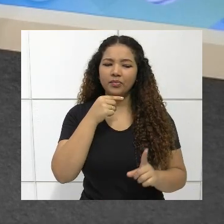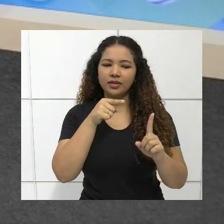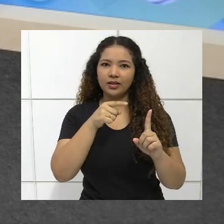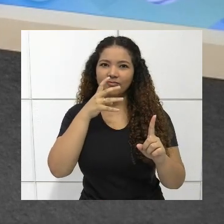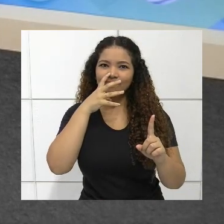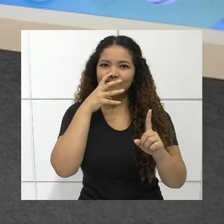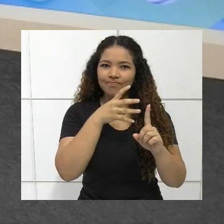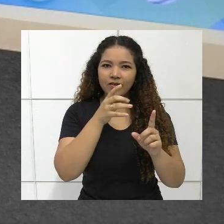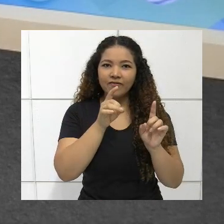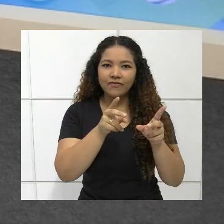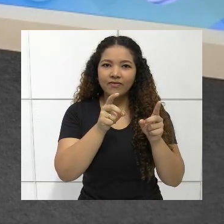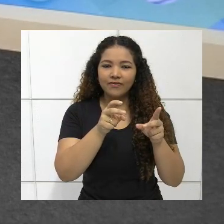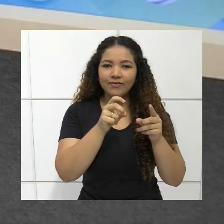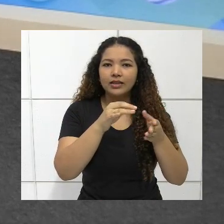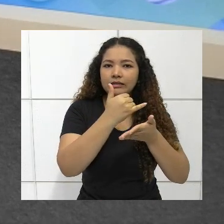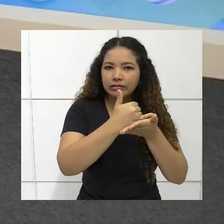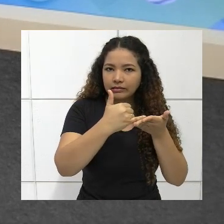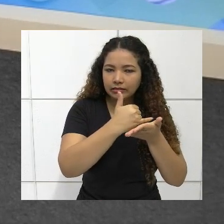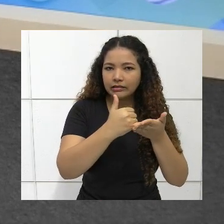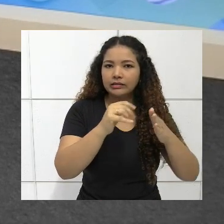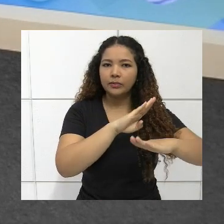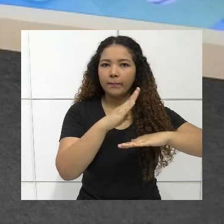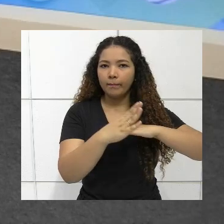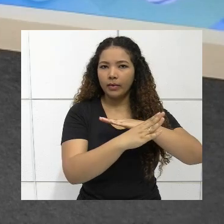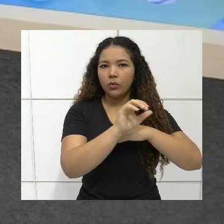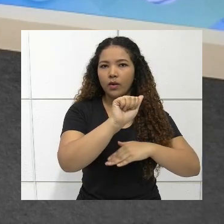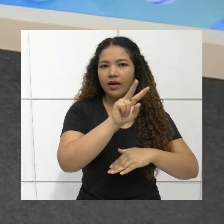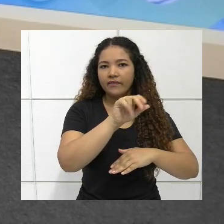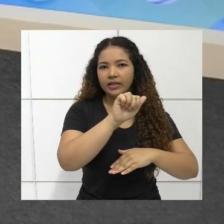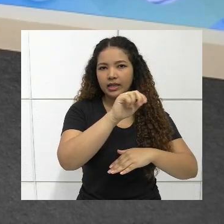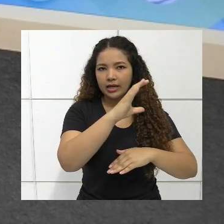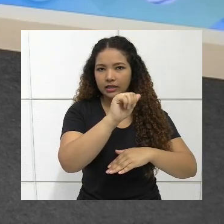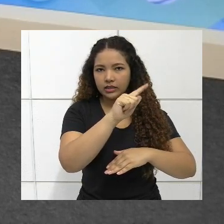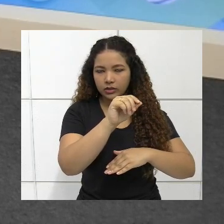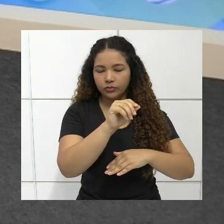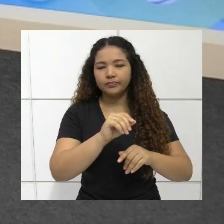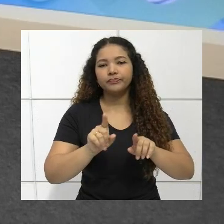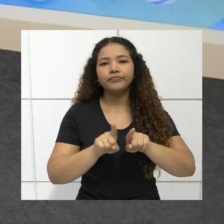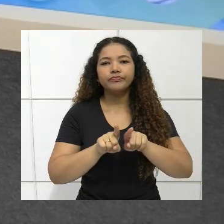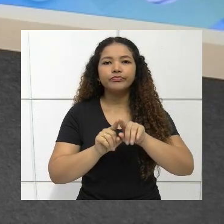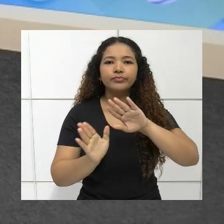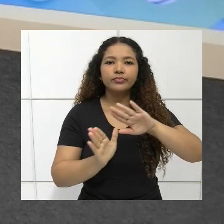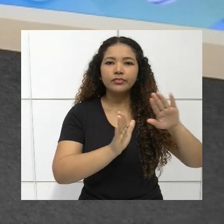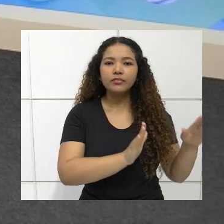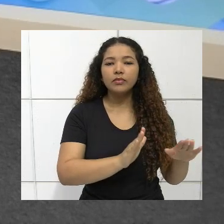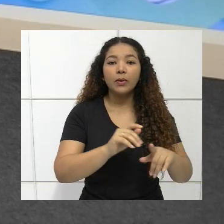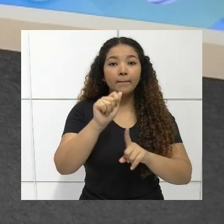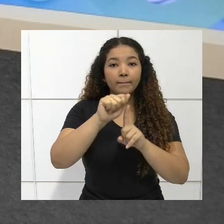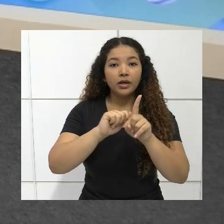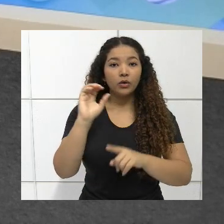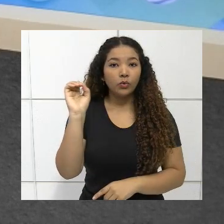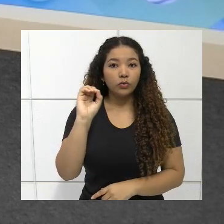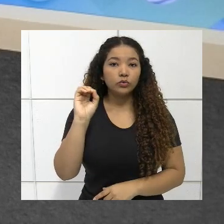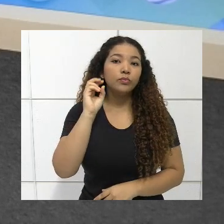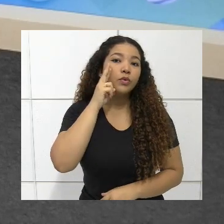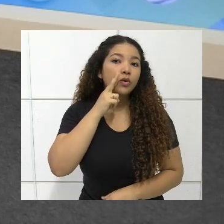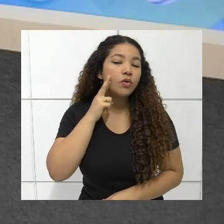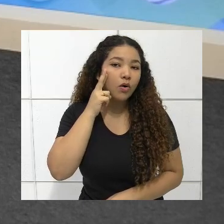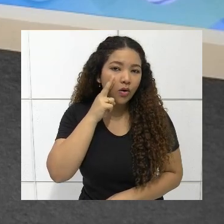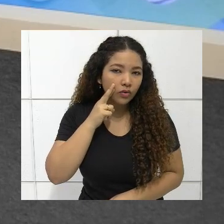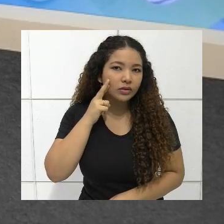drogas. Ele foi preso no bairro Aviação. Outubro Rosa, Igreja Evangélica faz caminhada